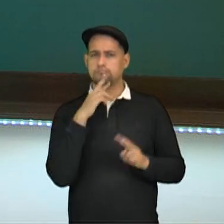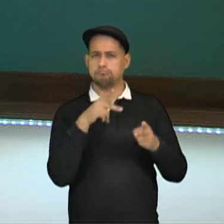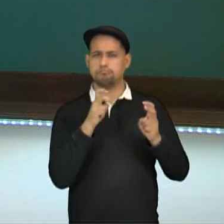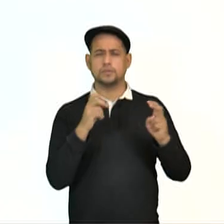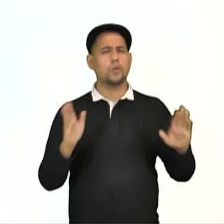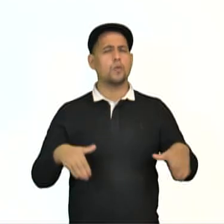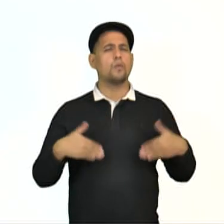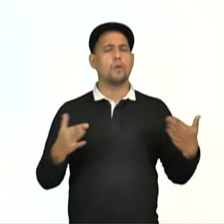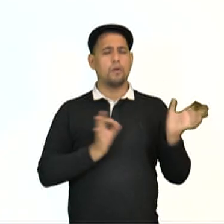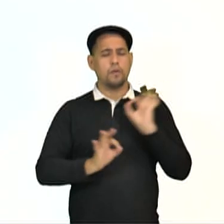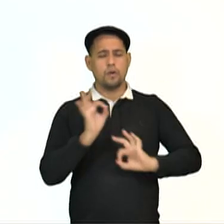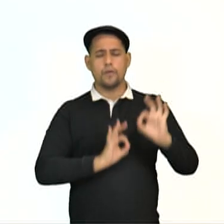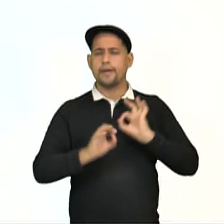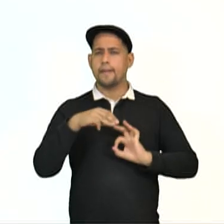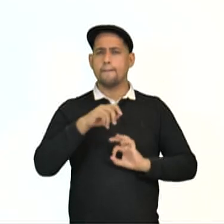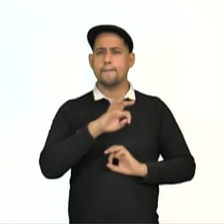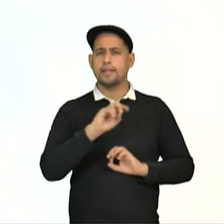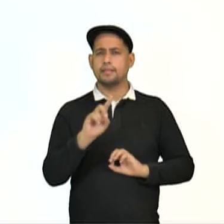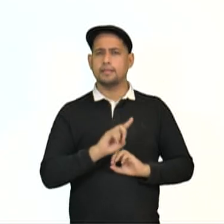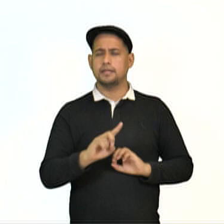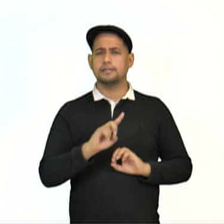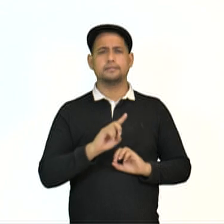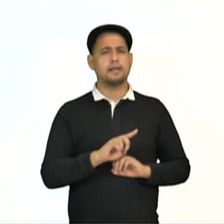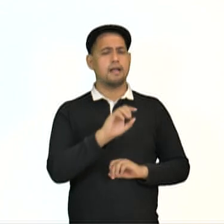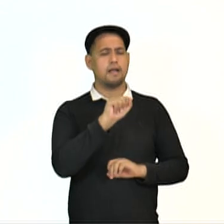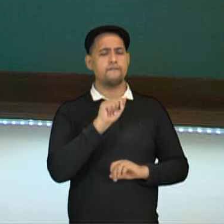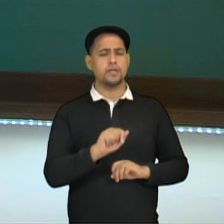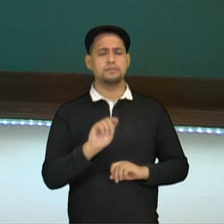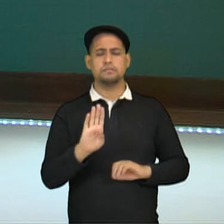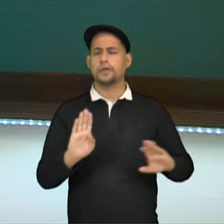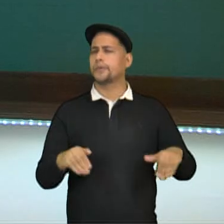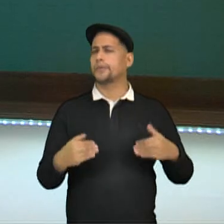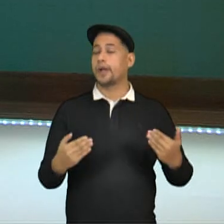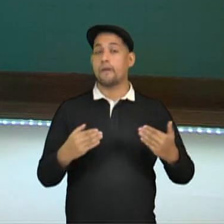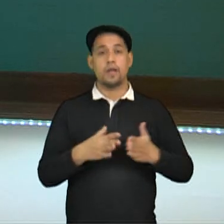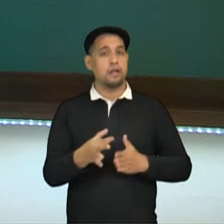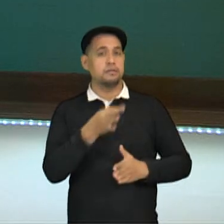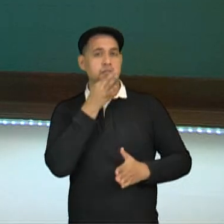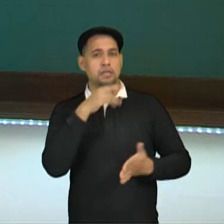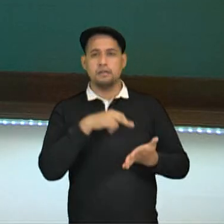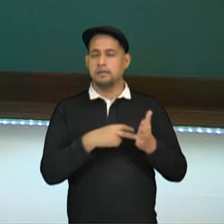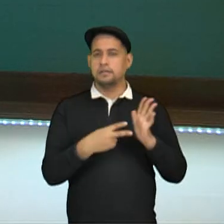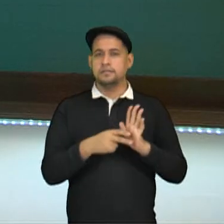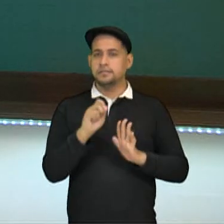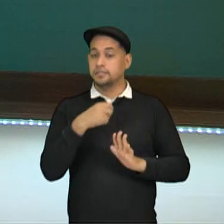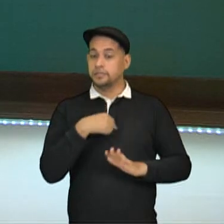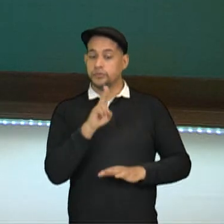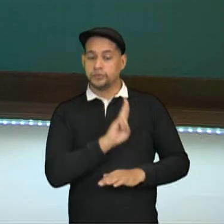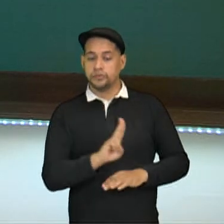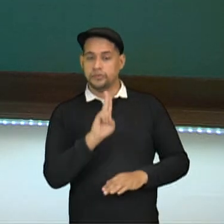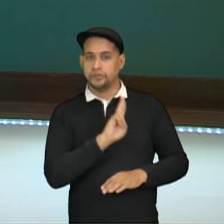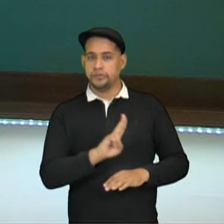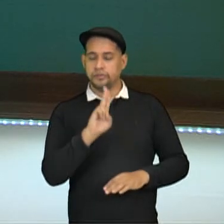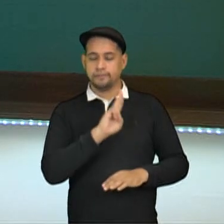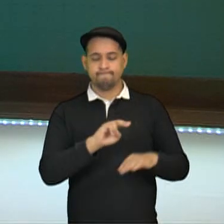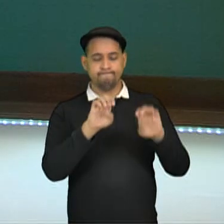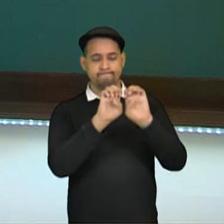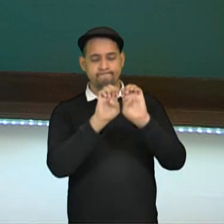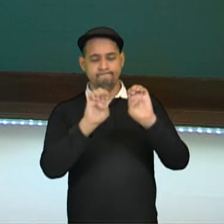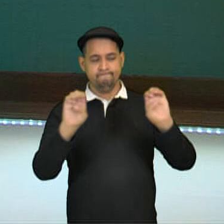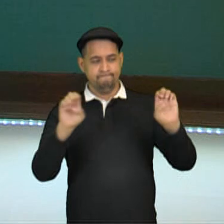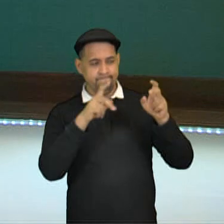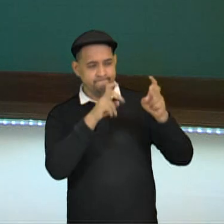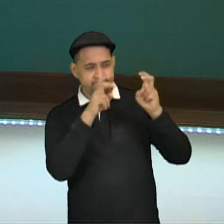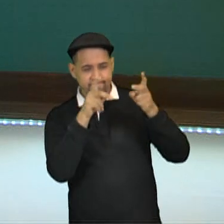a ordem da matriz produto A vezes B? Então, a dica é eu usar o esqueminha